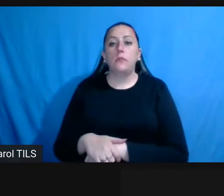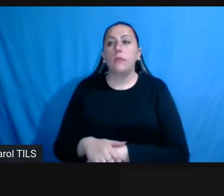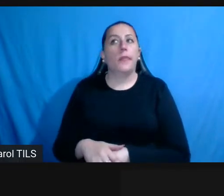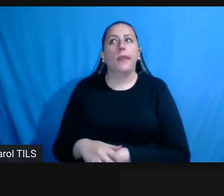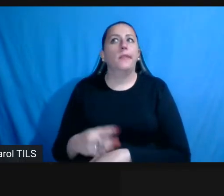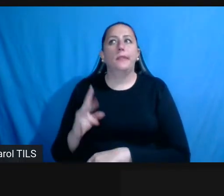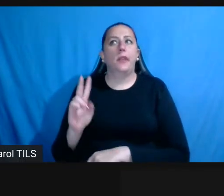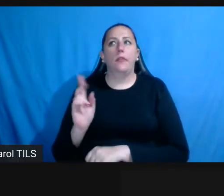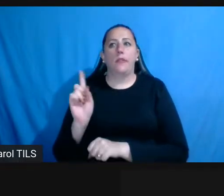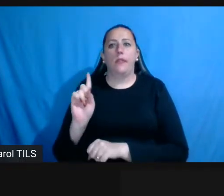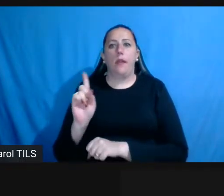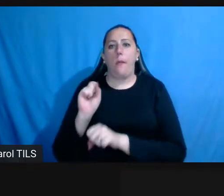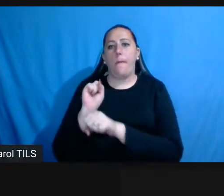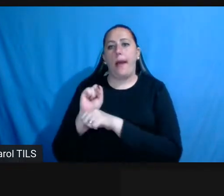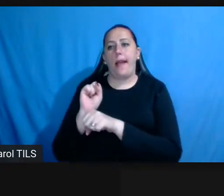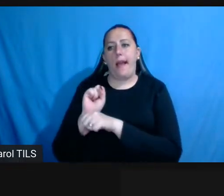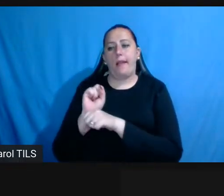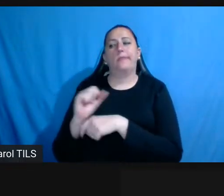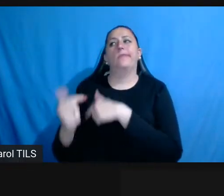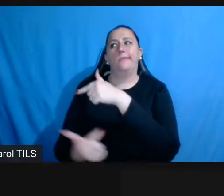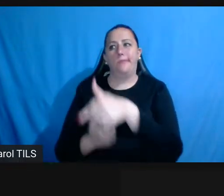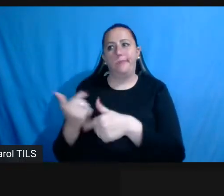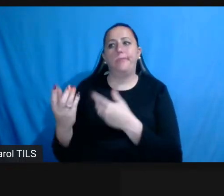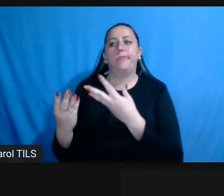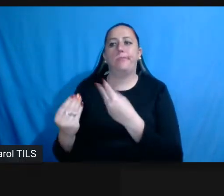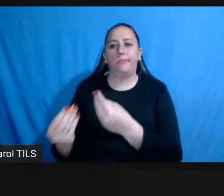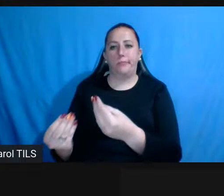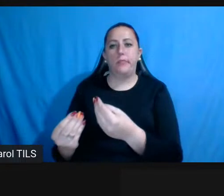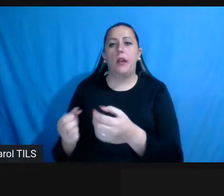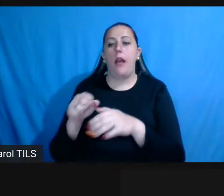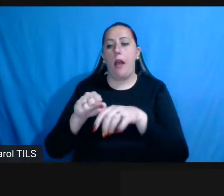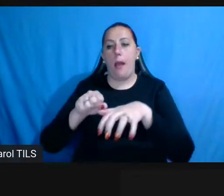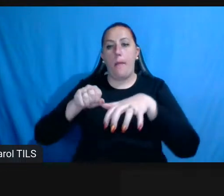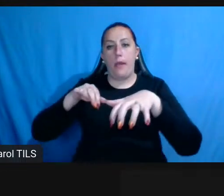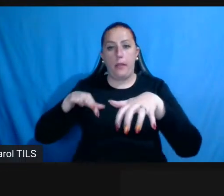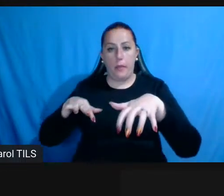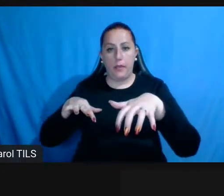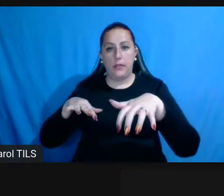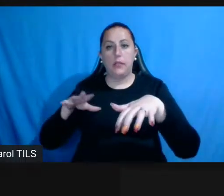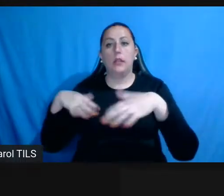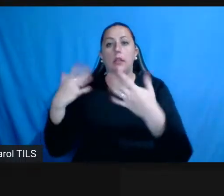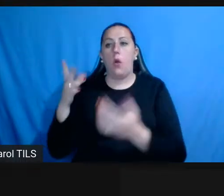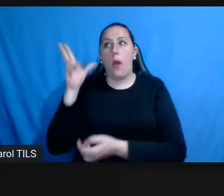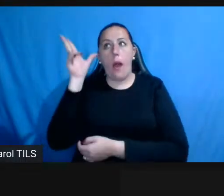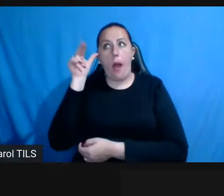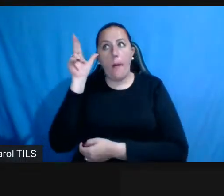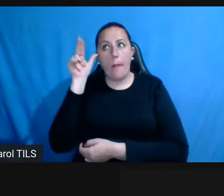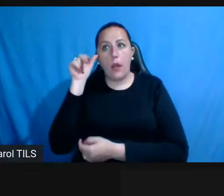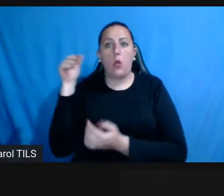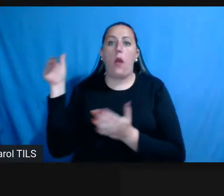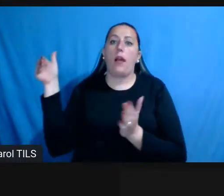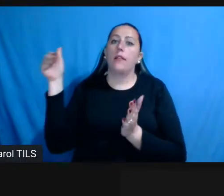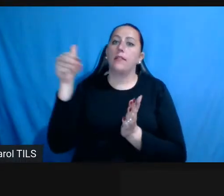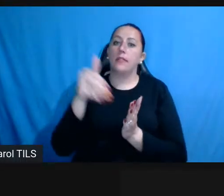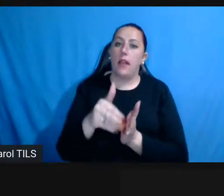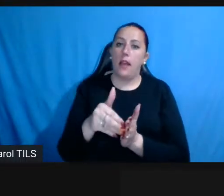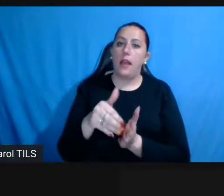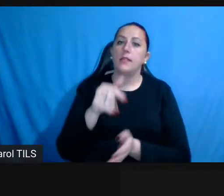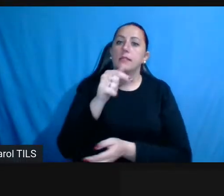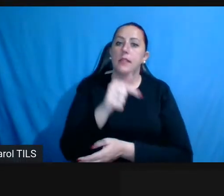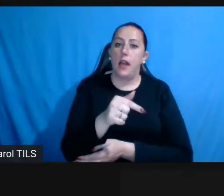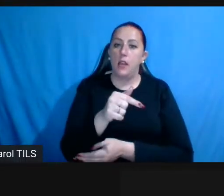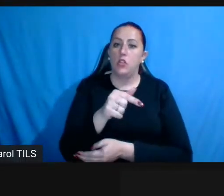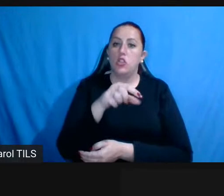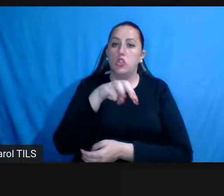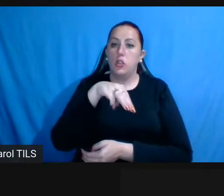trabalharam e trabalharam muito, tá? Nas APNPs, então, desde abril até 7 de